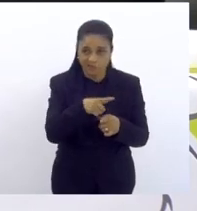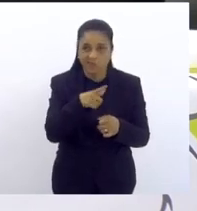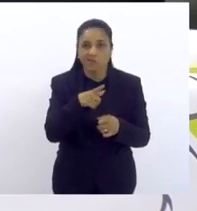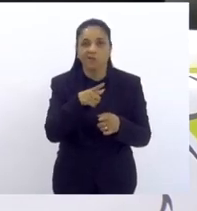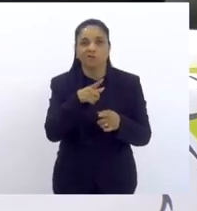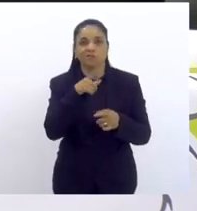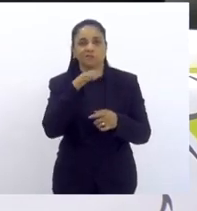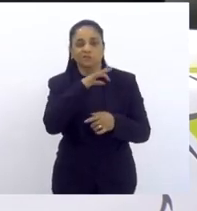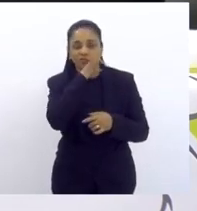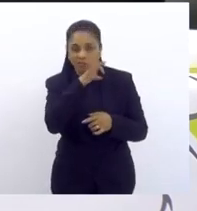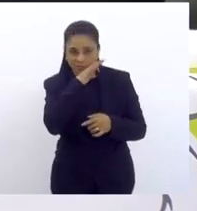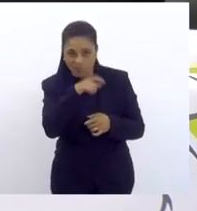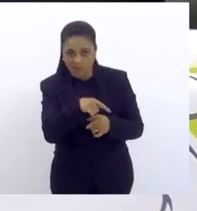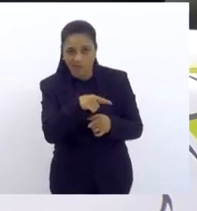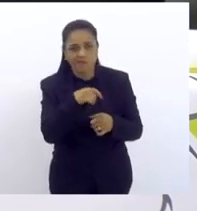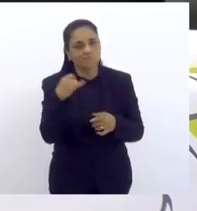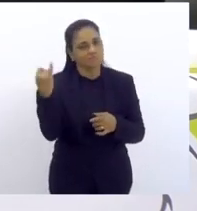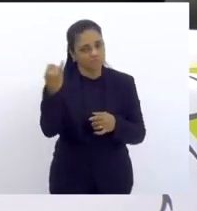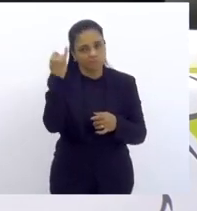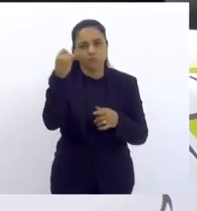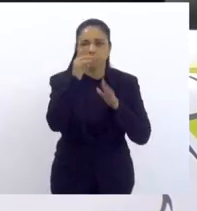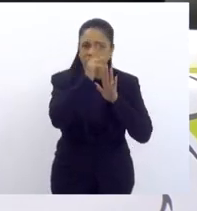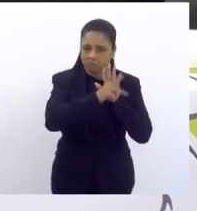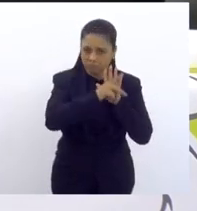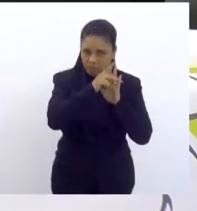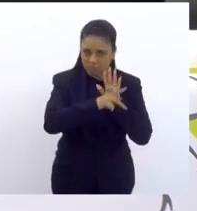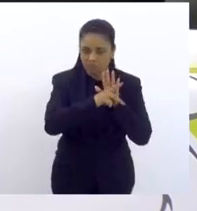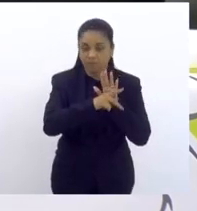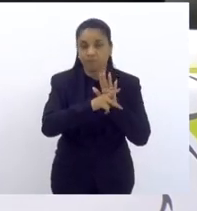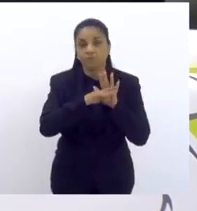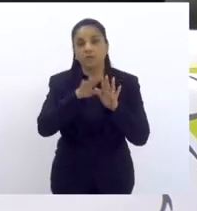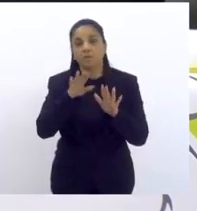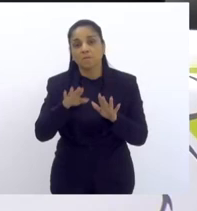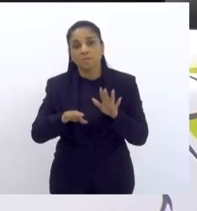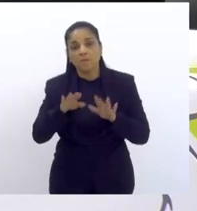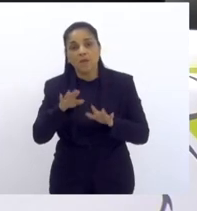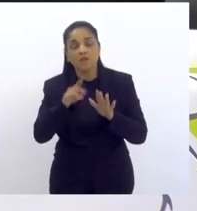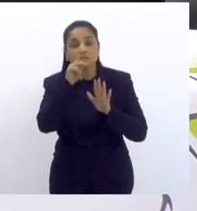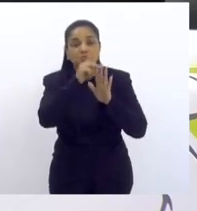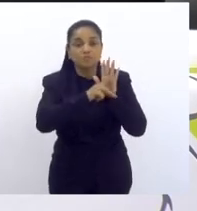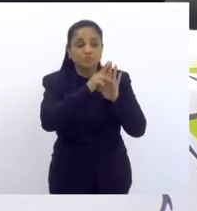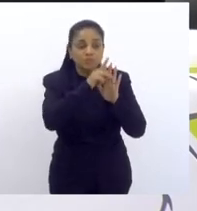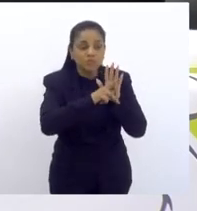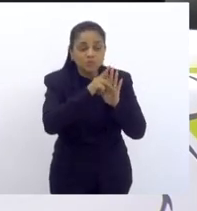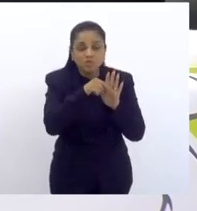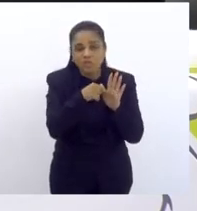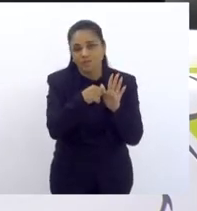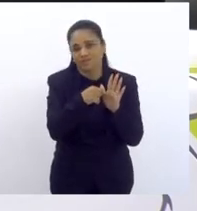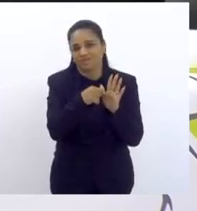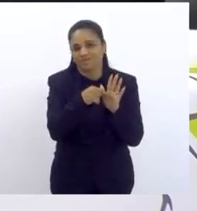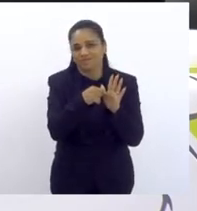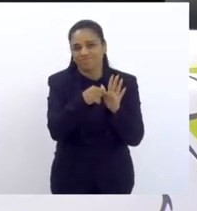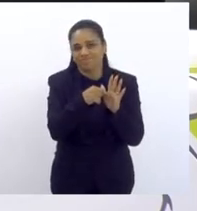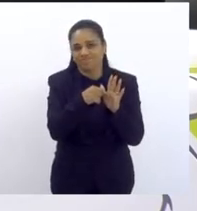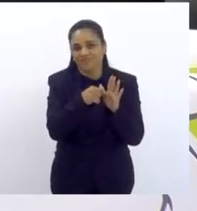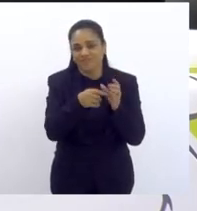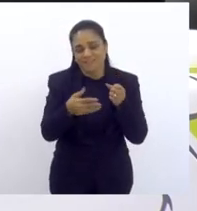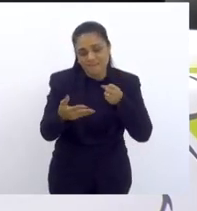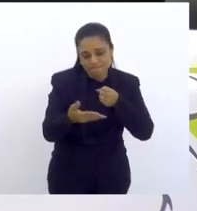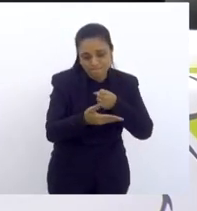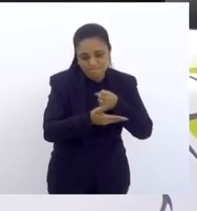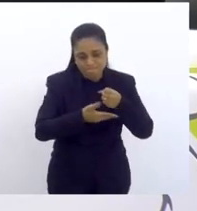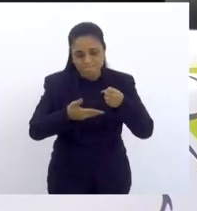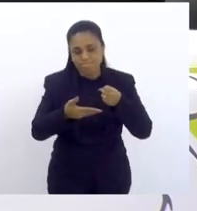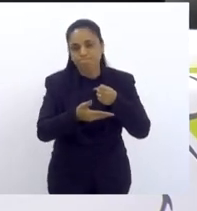importantíssimo mas muitas vezes não são projetos e quem tá ali no chão da fábrica de